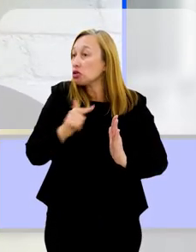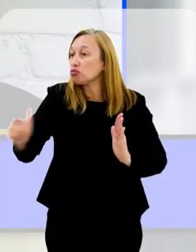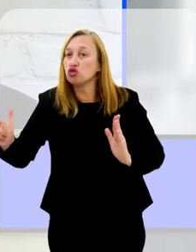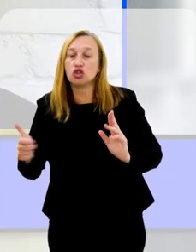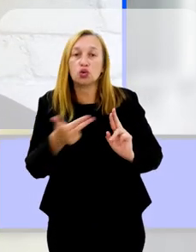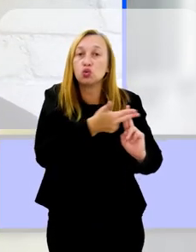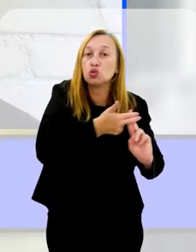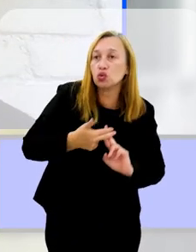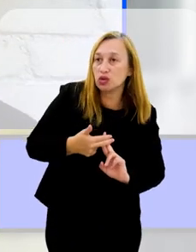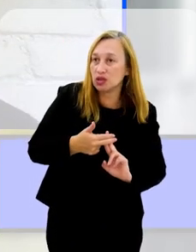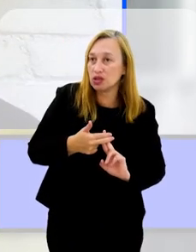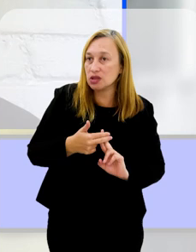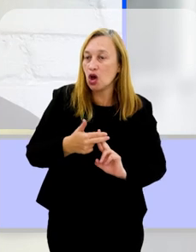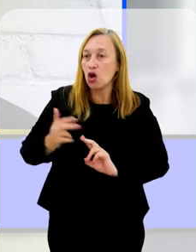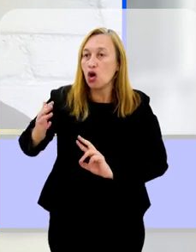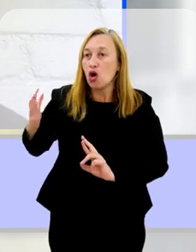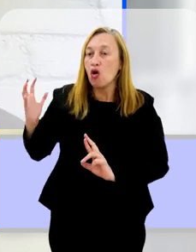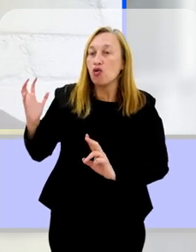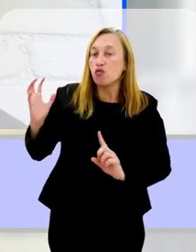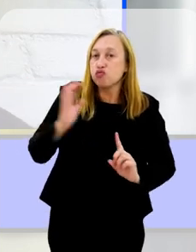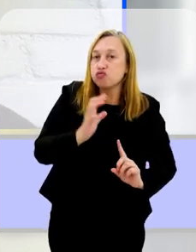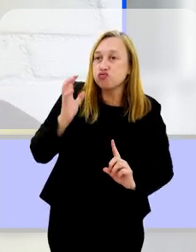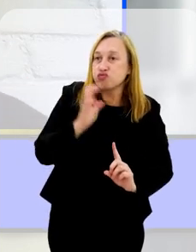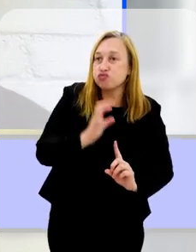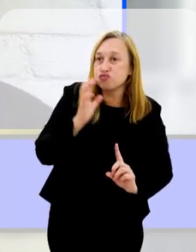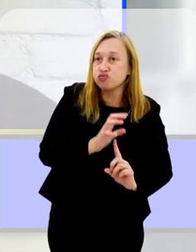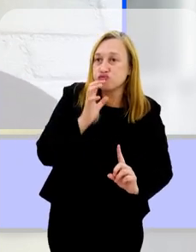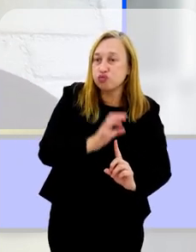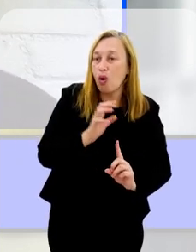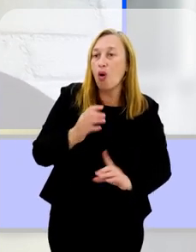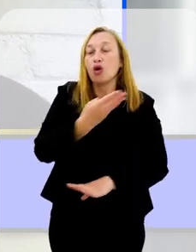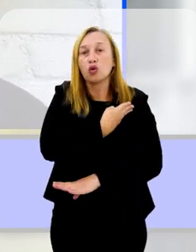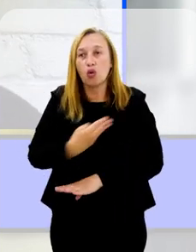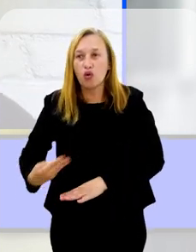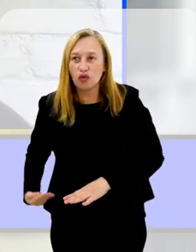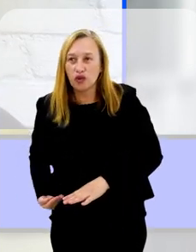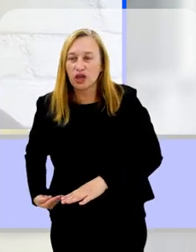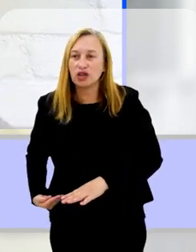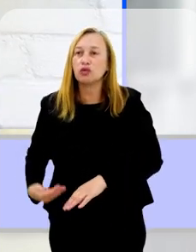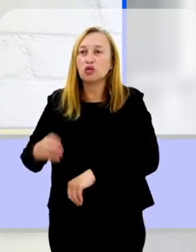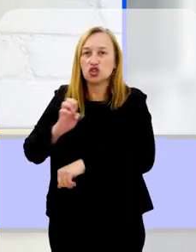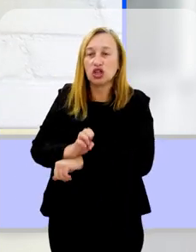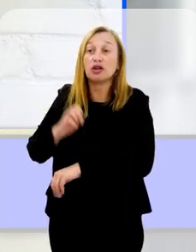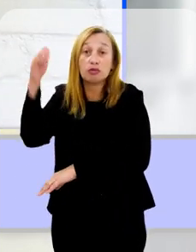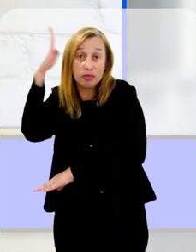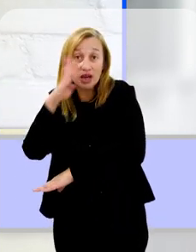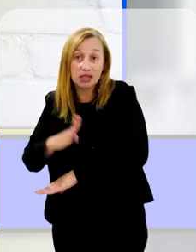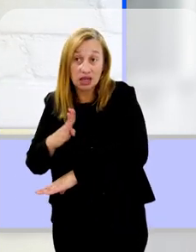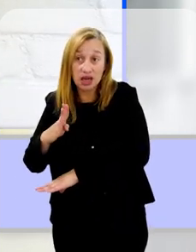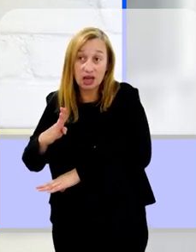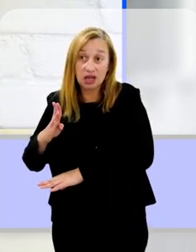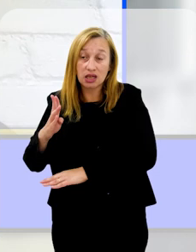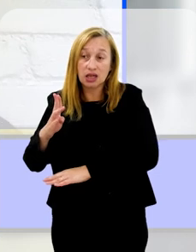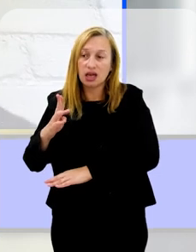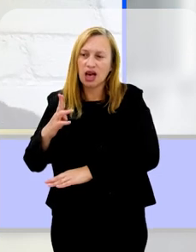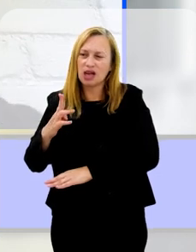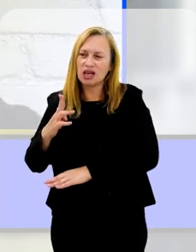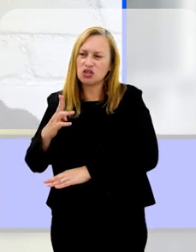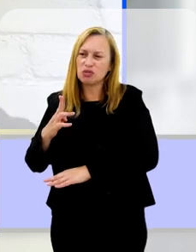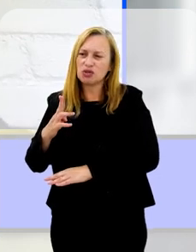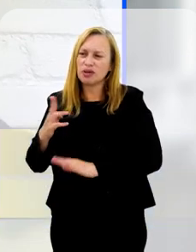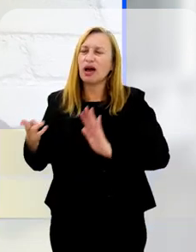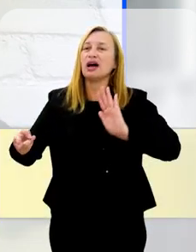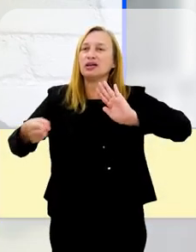época que não existia o SUS, influenciou para que o governo, o Estado brasileiro,